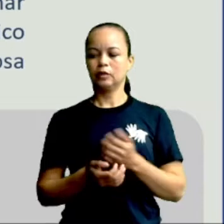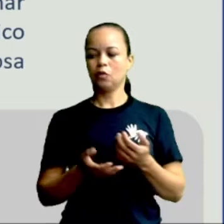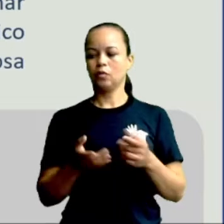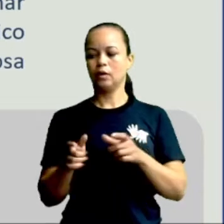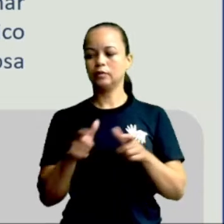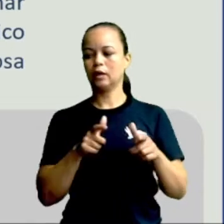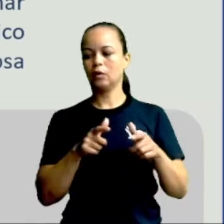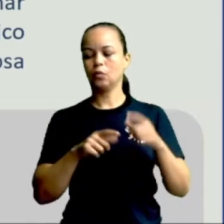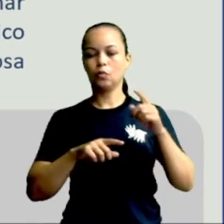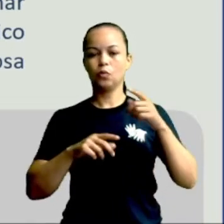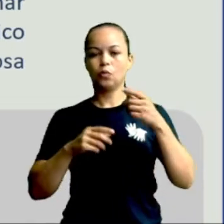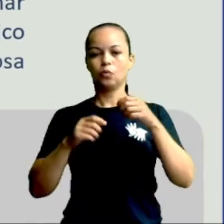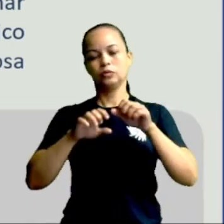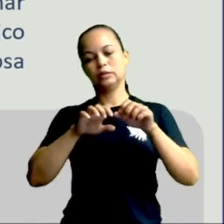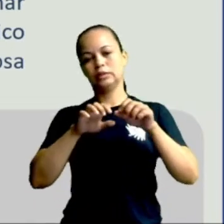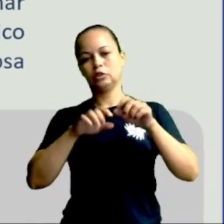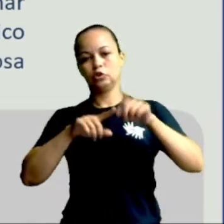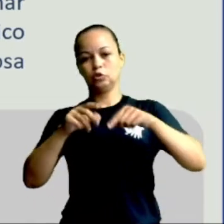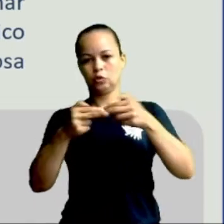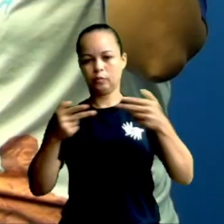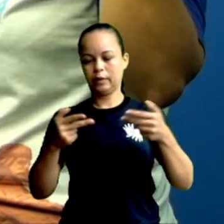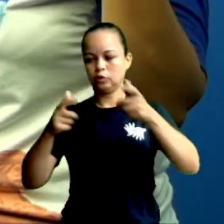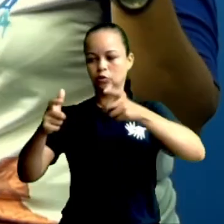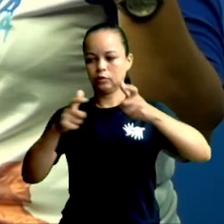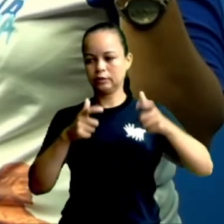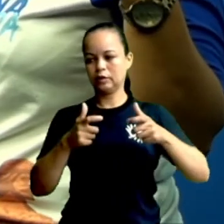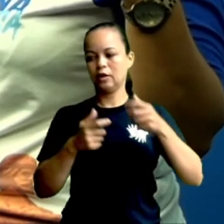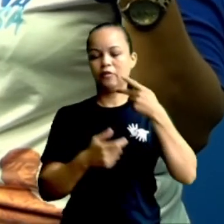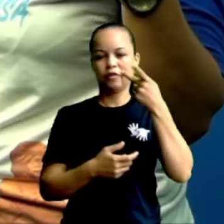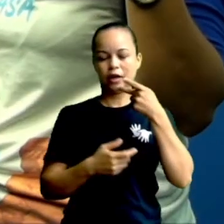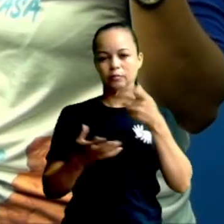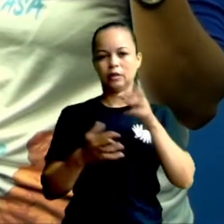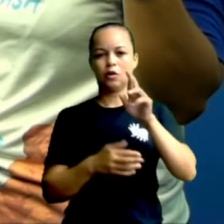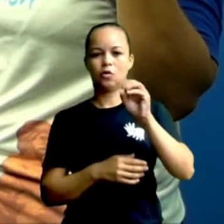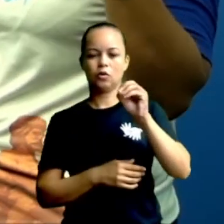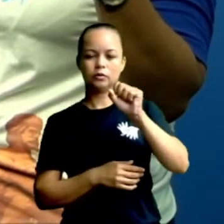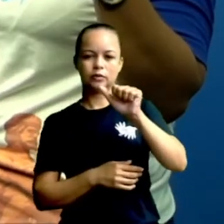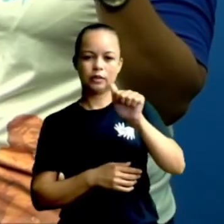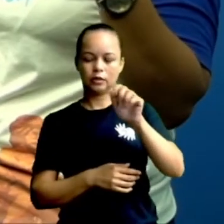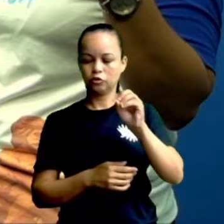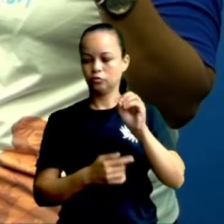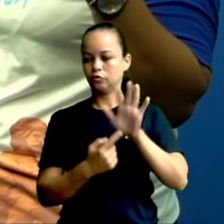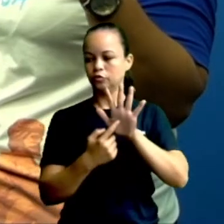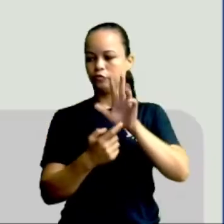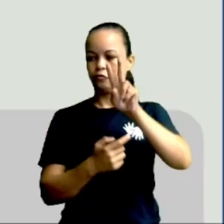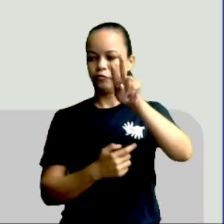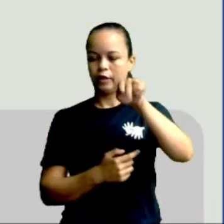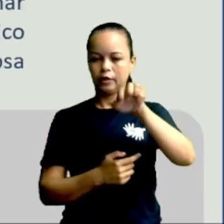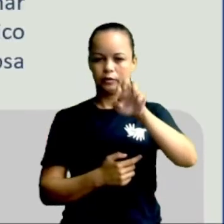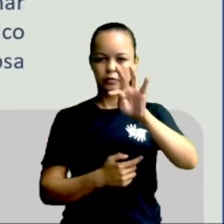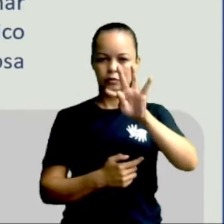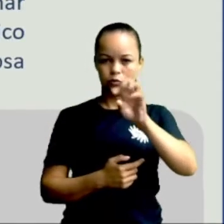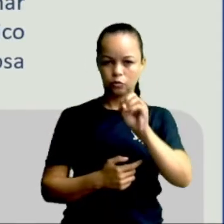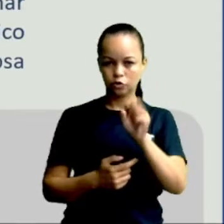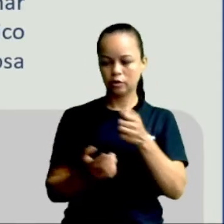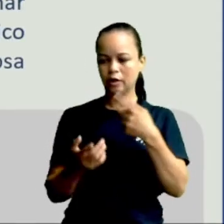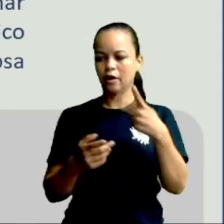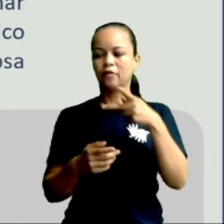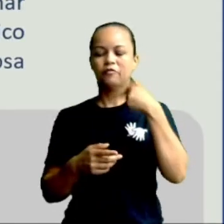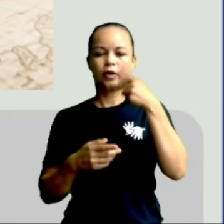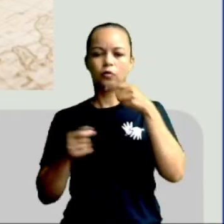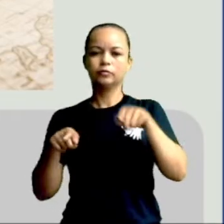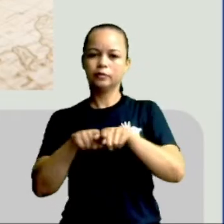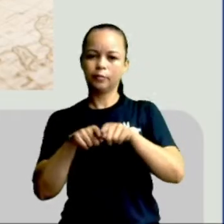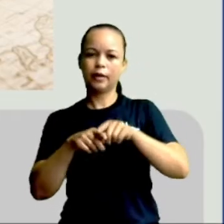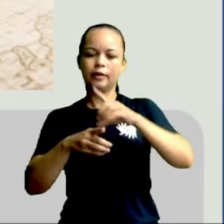Olha só, os instrumentos de localização. A gente falou da rosa dos ventos, que é essa aí que a gente tá vendo. A gente falou